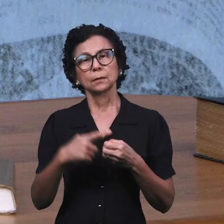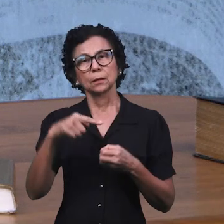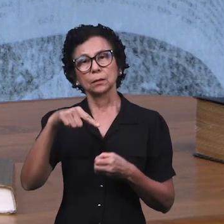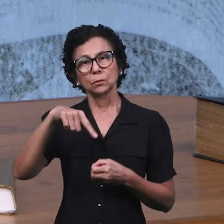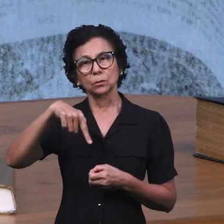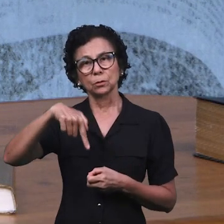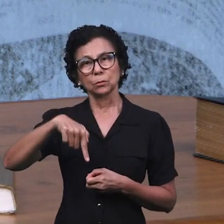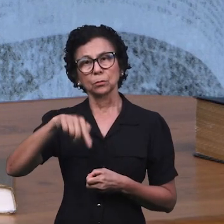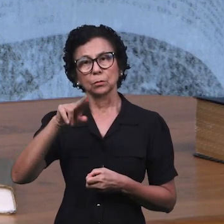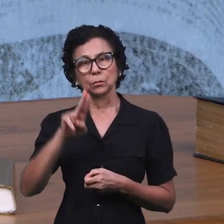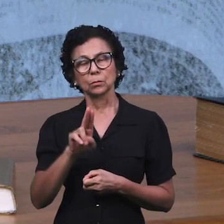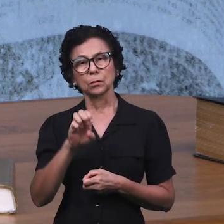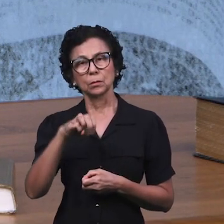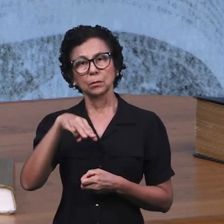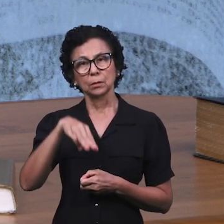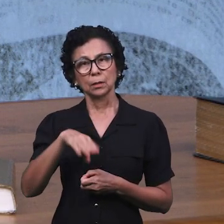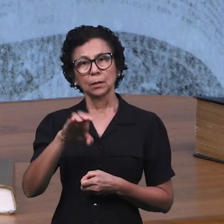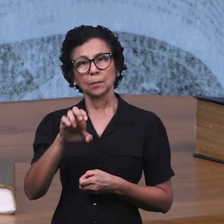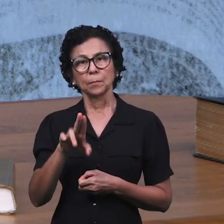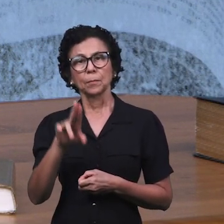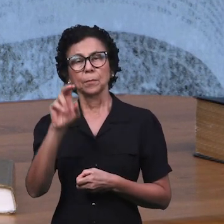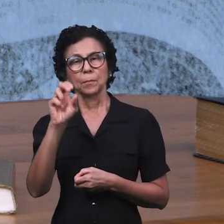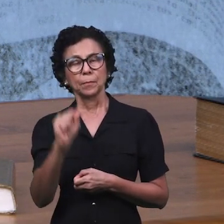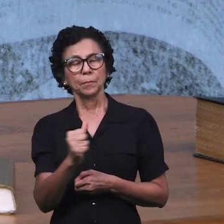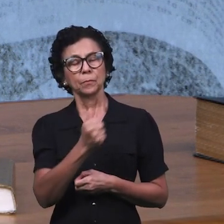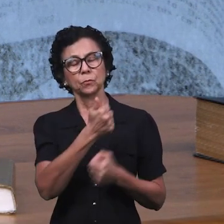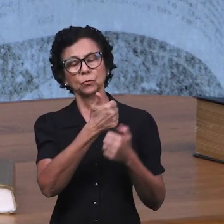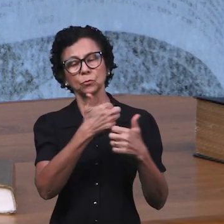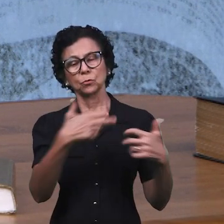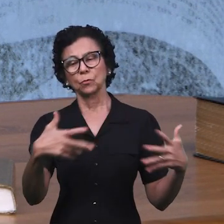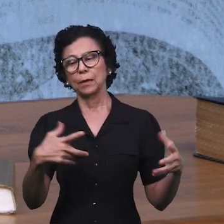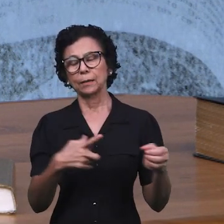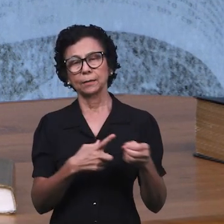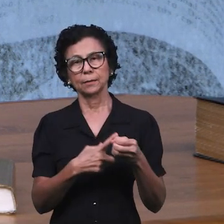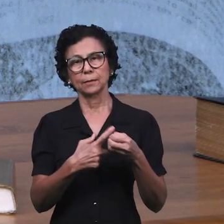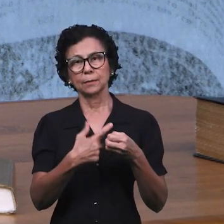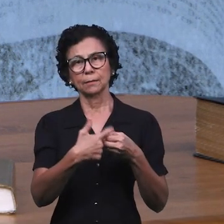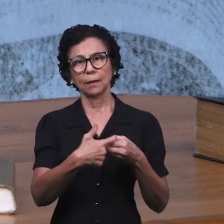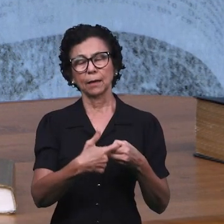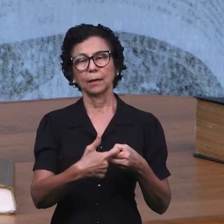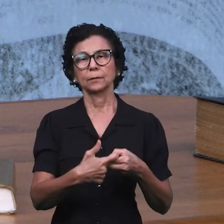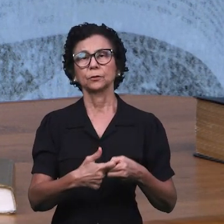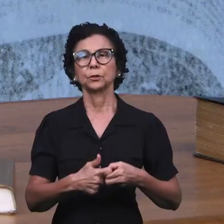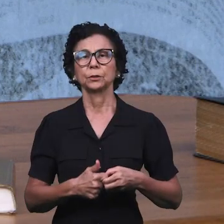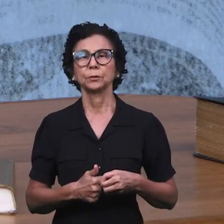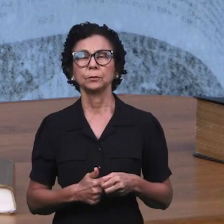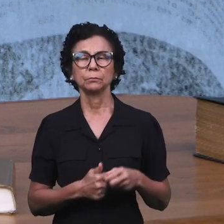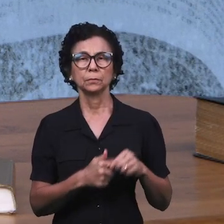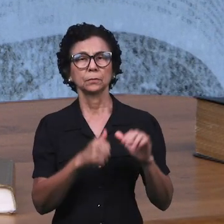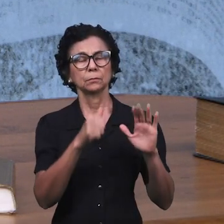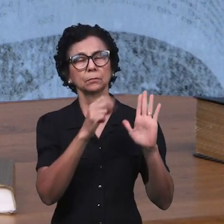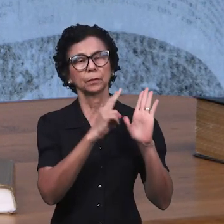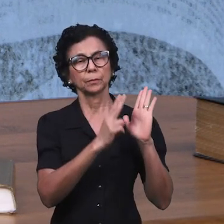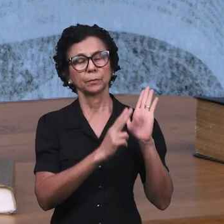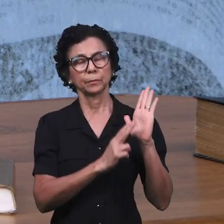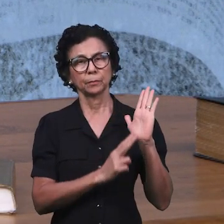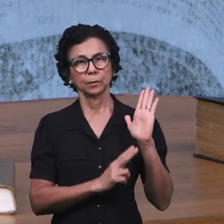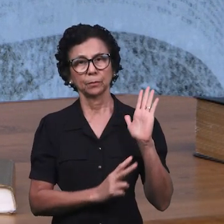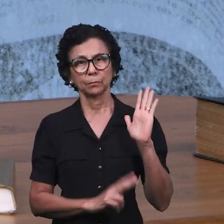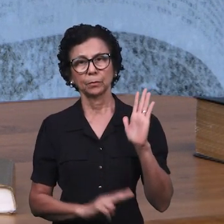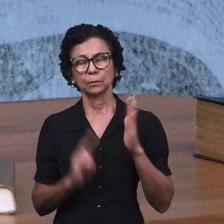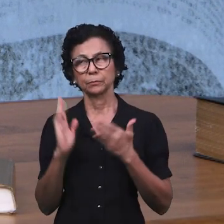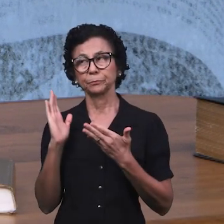de Ormá, e aos de Corazã, e aos de Ataque, e aos de Hebron, e a todos